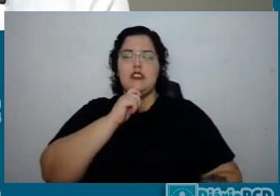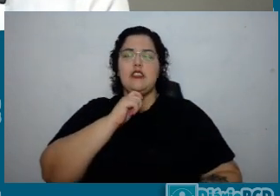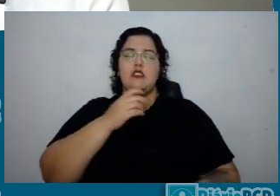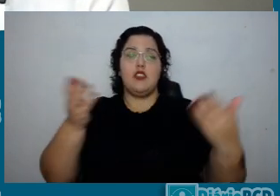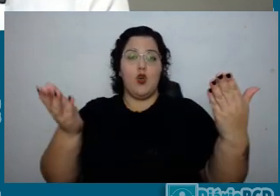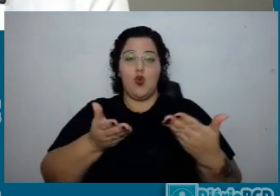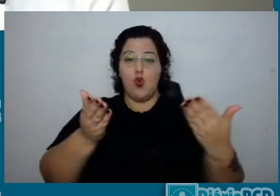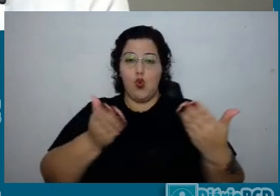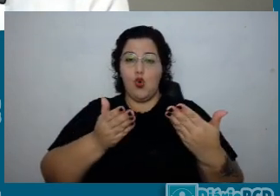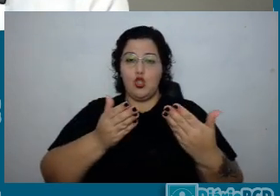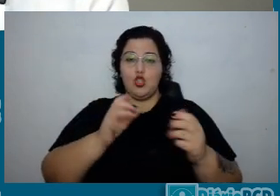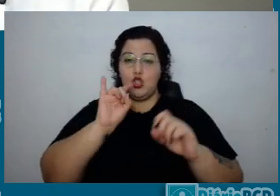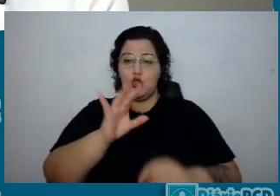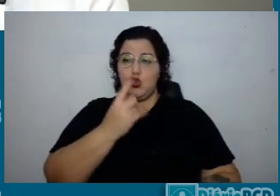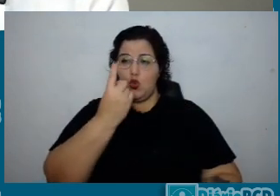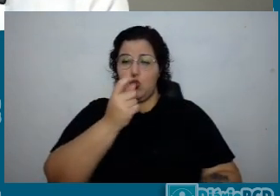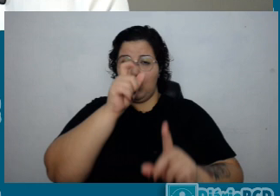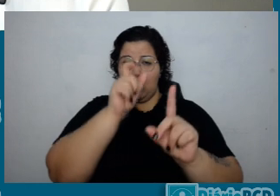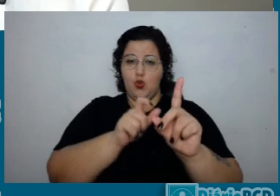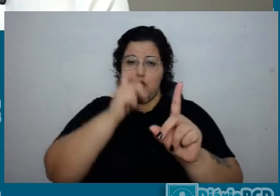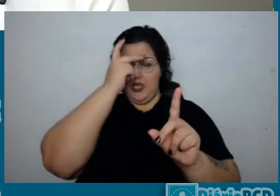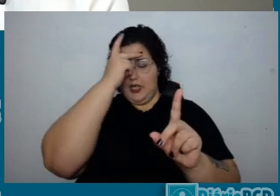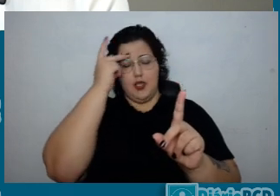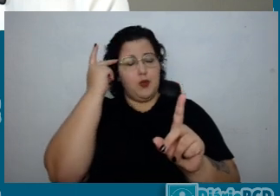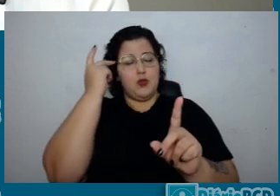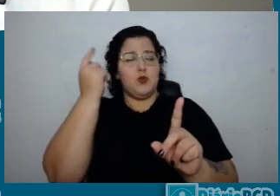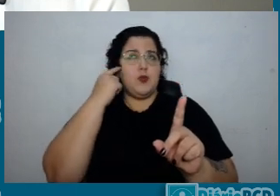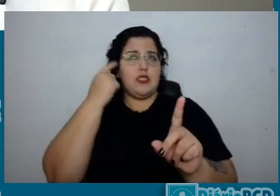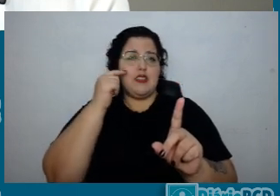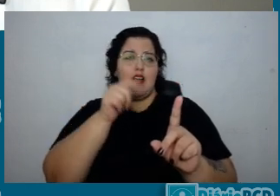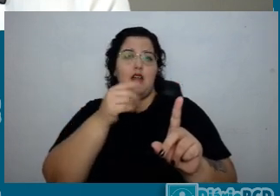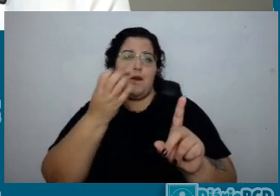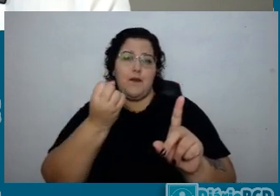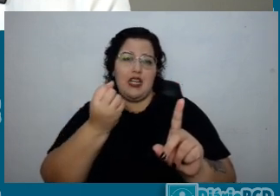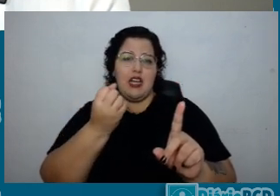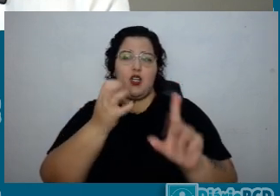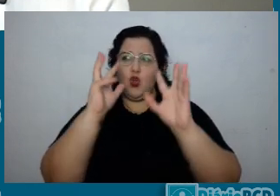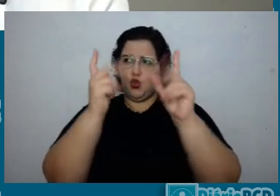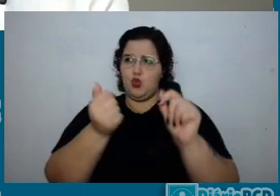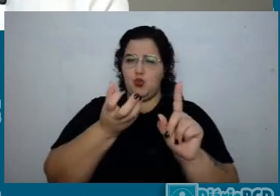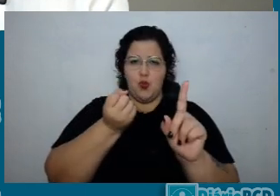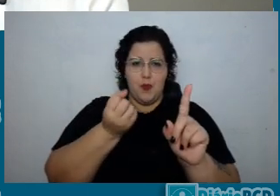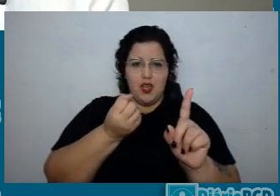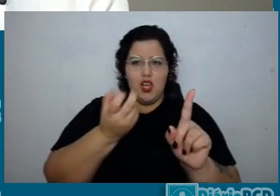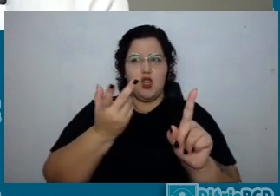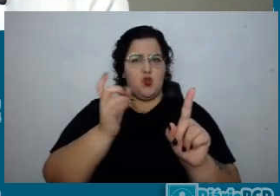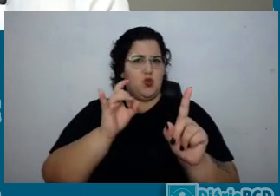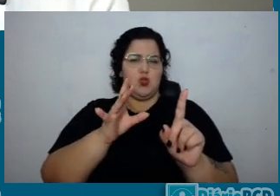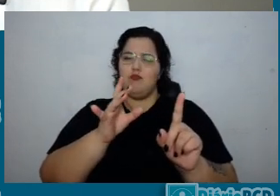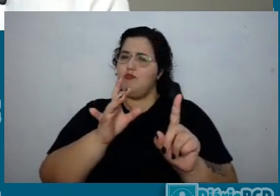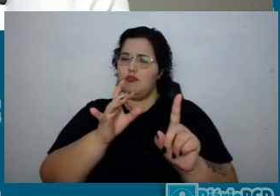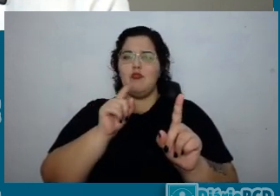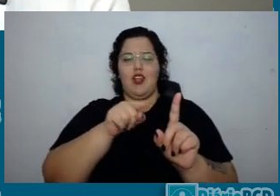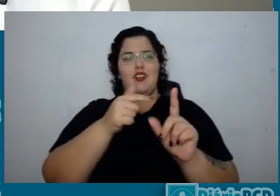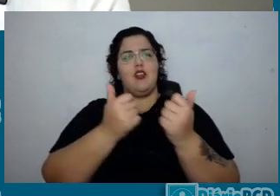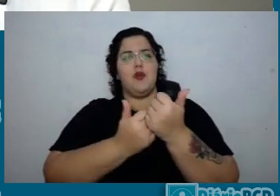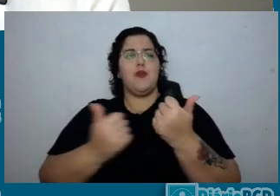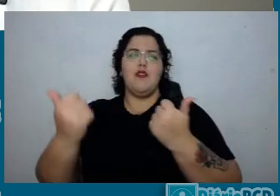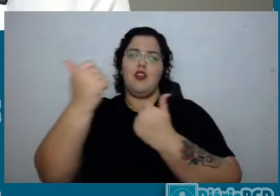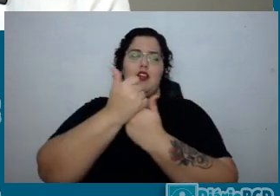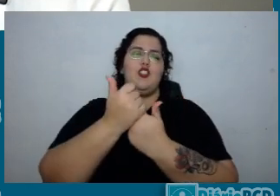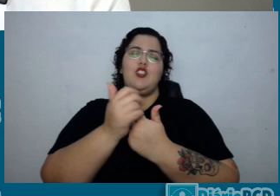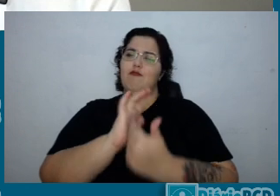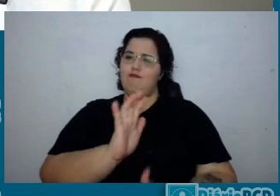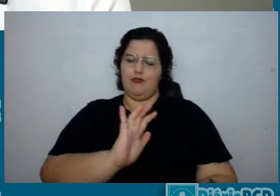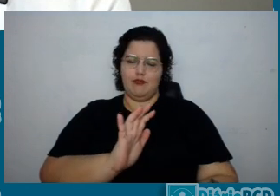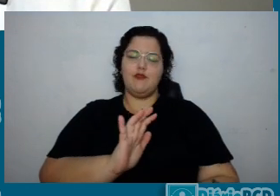consegue conceber só o indivíduo universal, né, branco, né, historicamente ainda privilegiado nessa